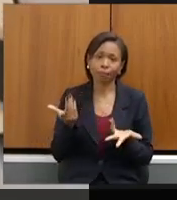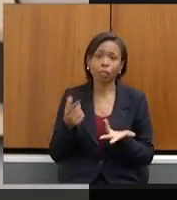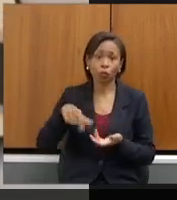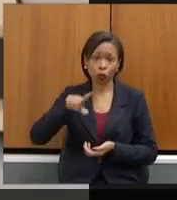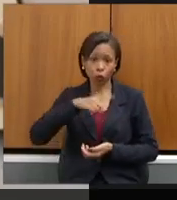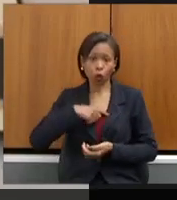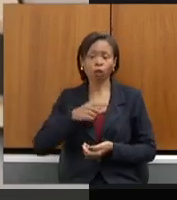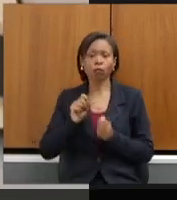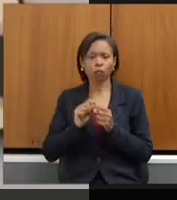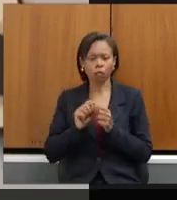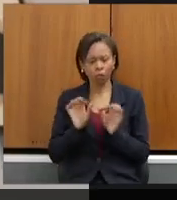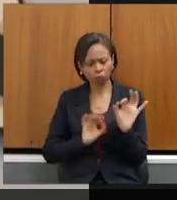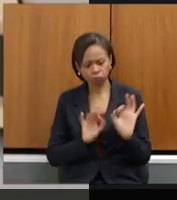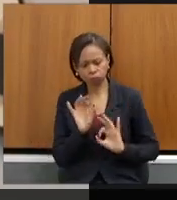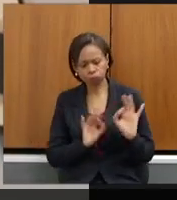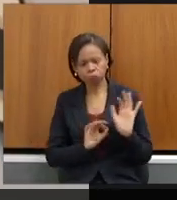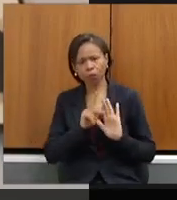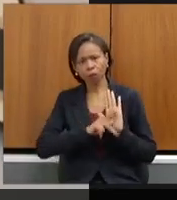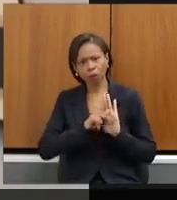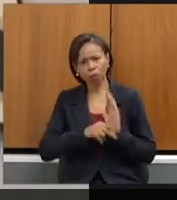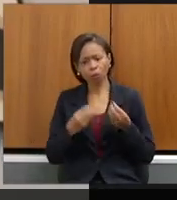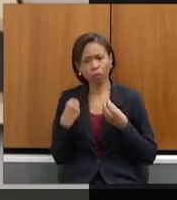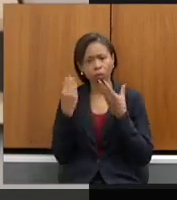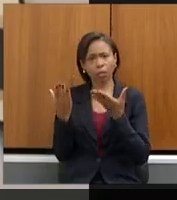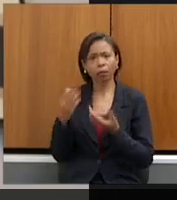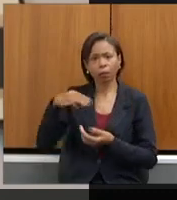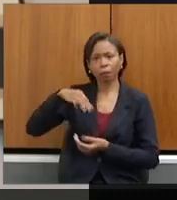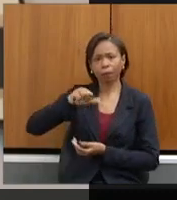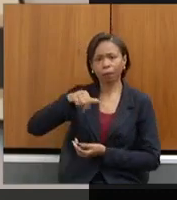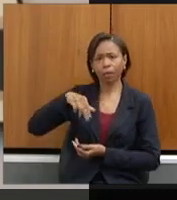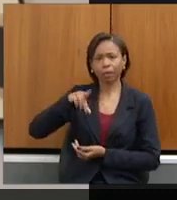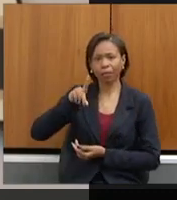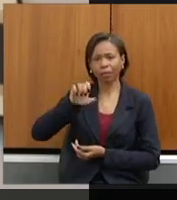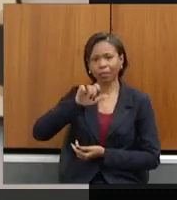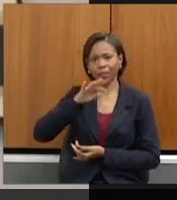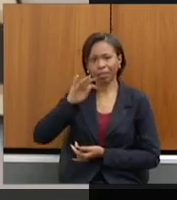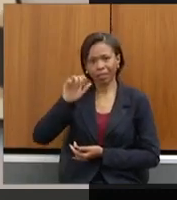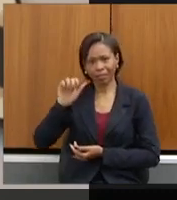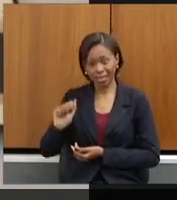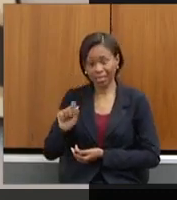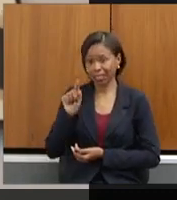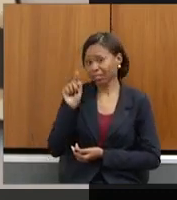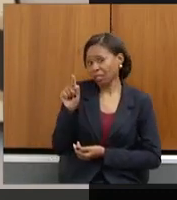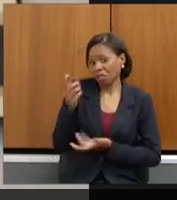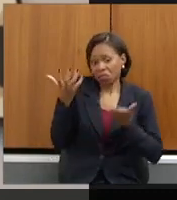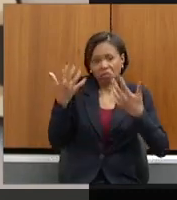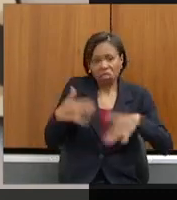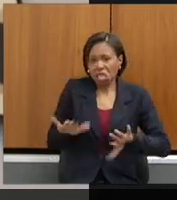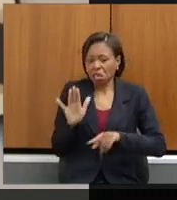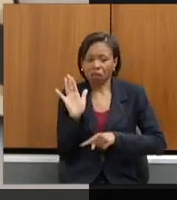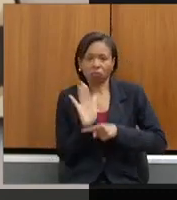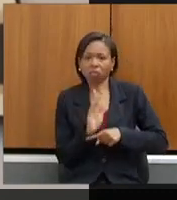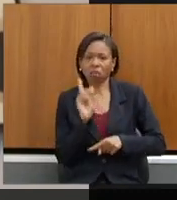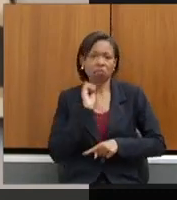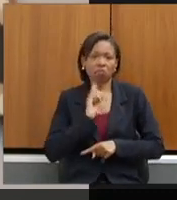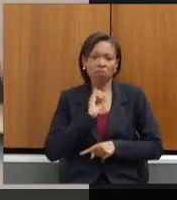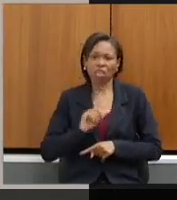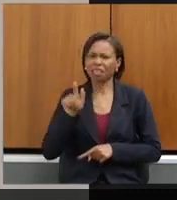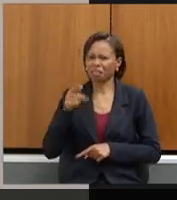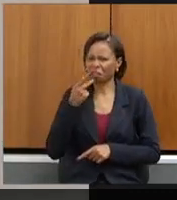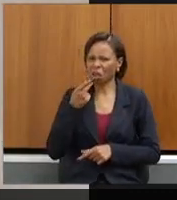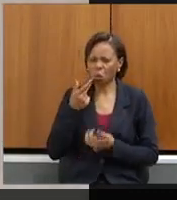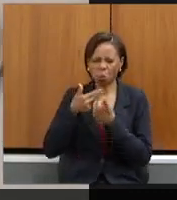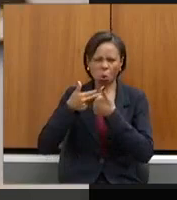Montamos um projeto entregamos lá para o maneta mas é que as bandeiras aparece de não queria muita coisa com Minas Gerais inclusive falou com as